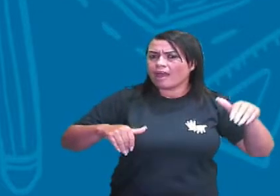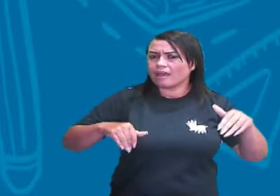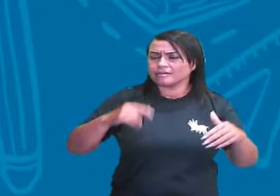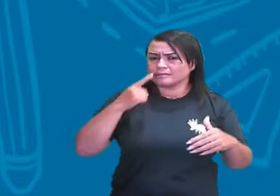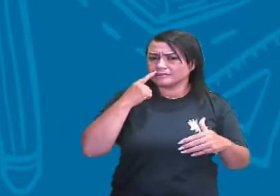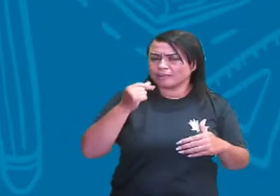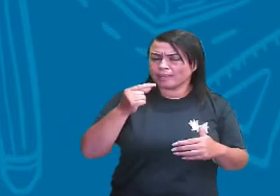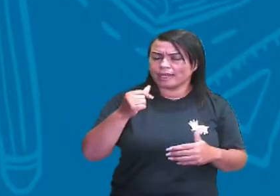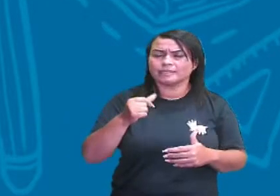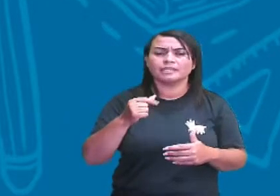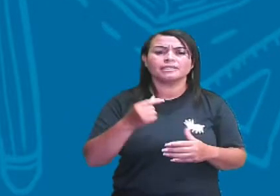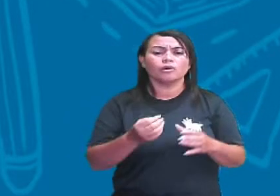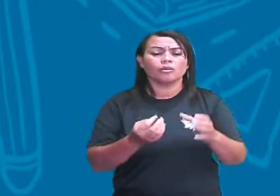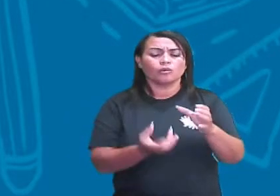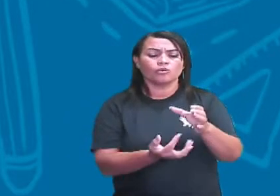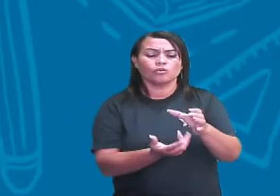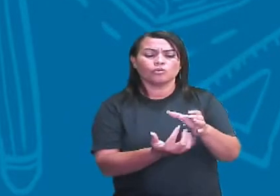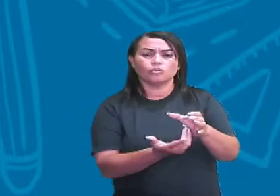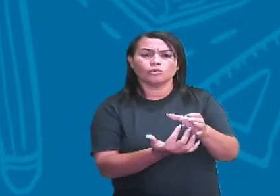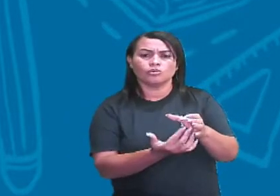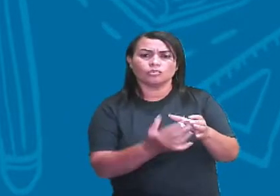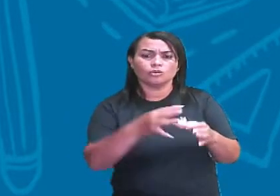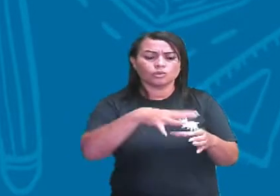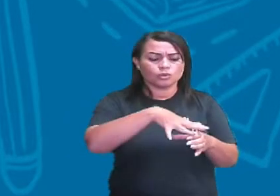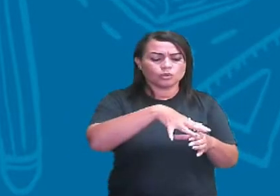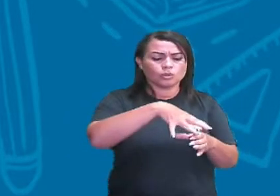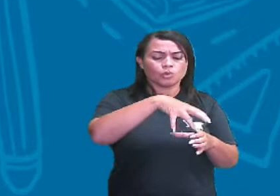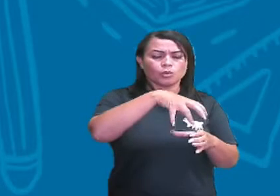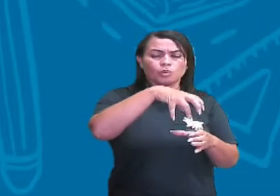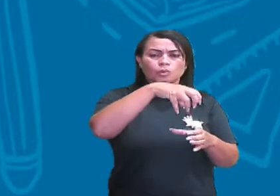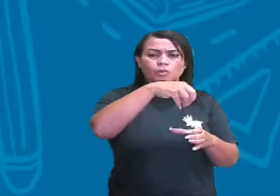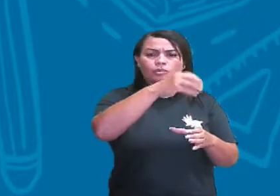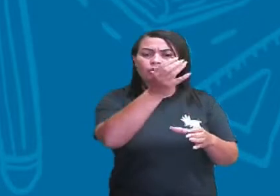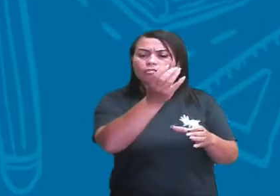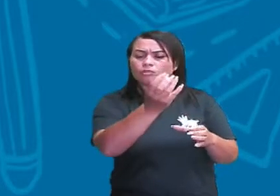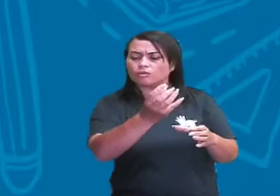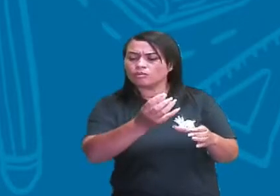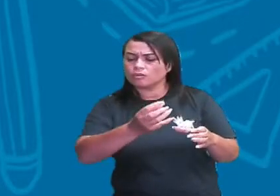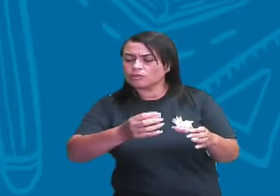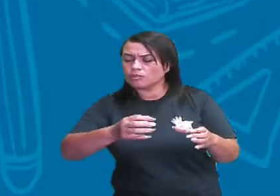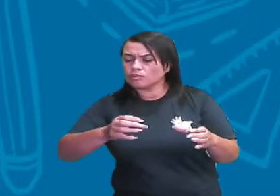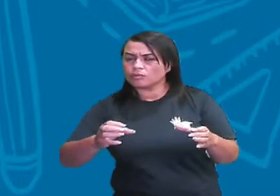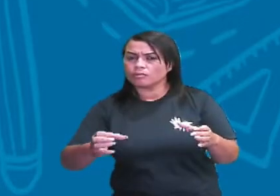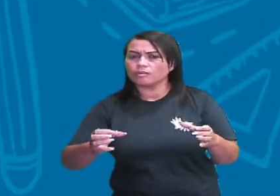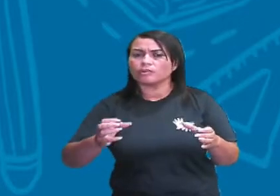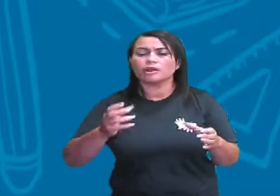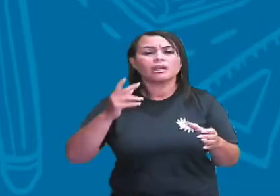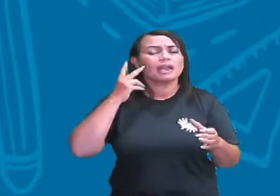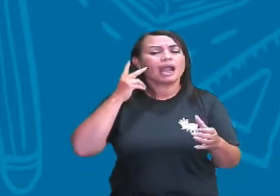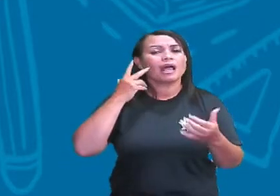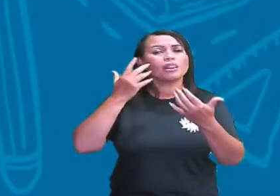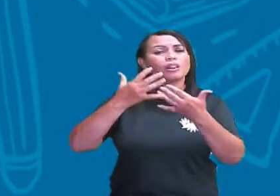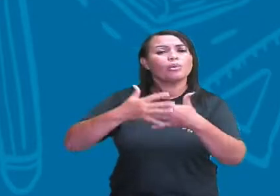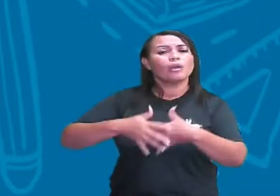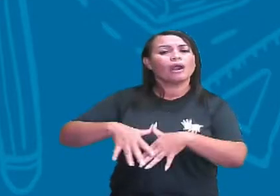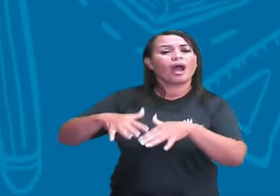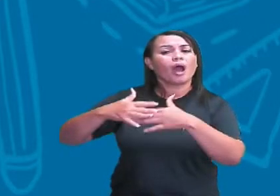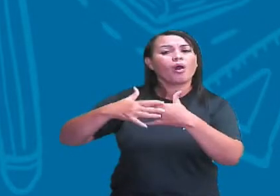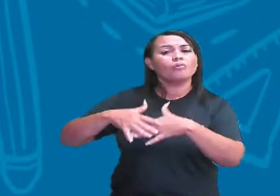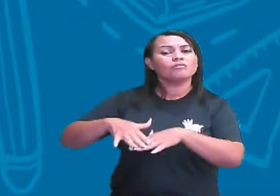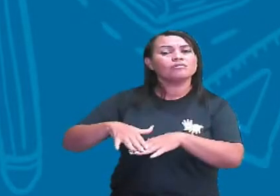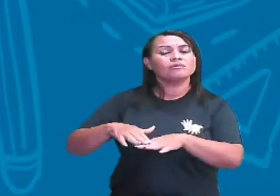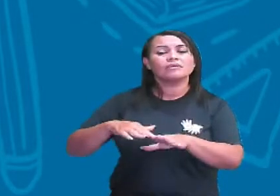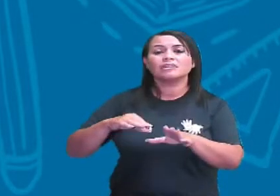por um destilador e destilar essa água, fazer com que ela volte ao estado líquido em outro recipiente